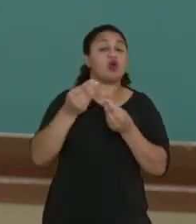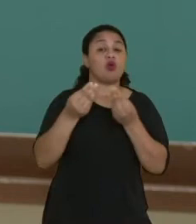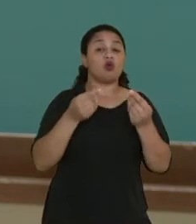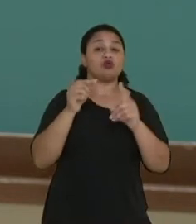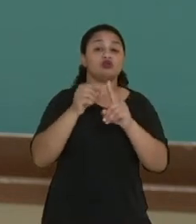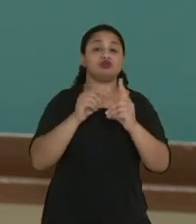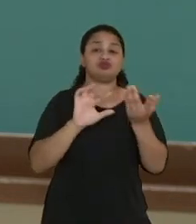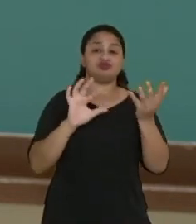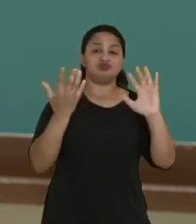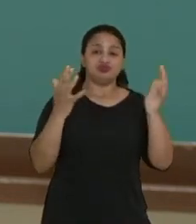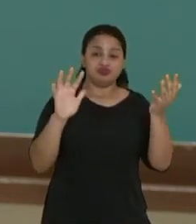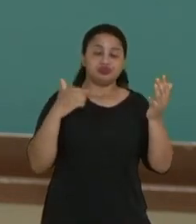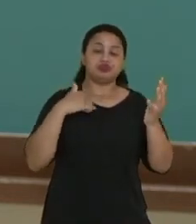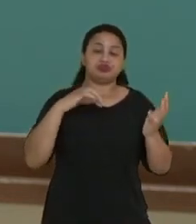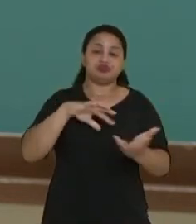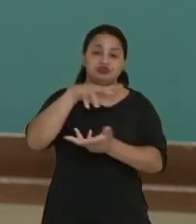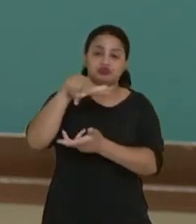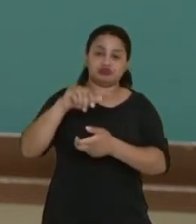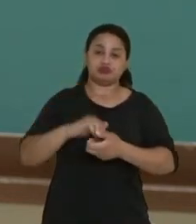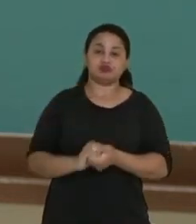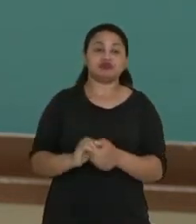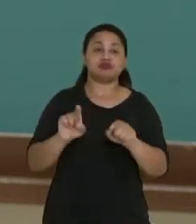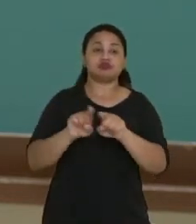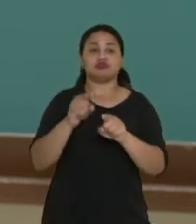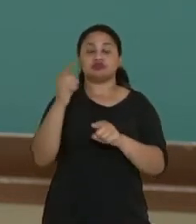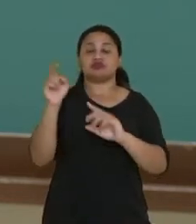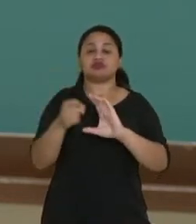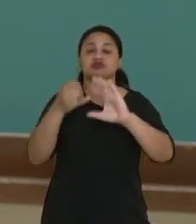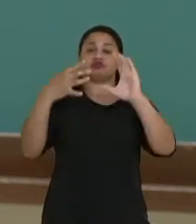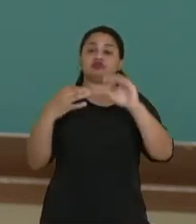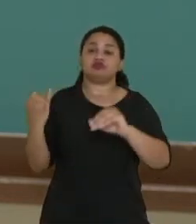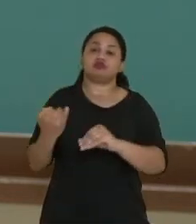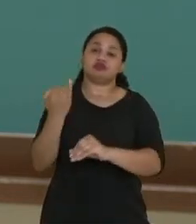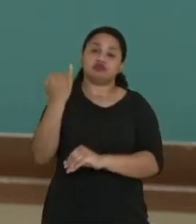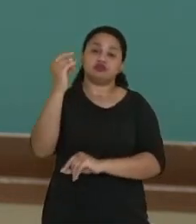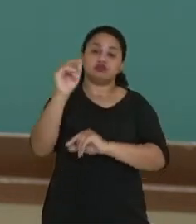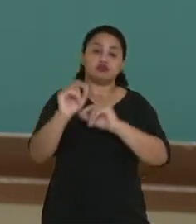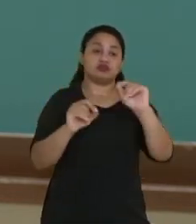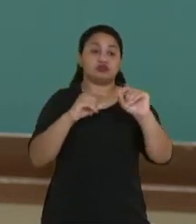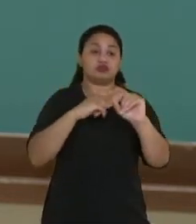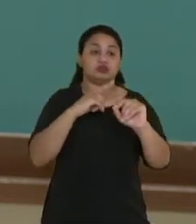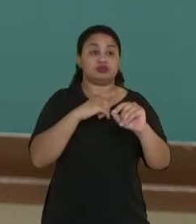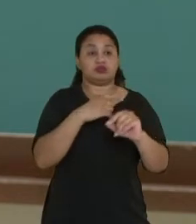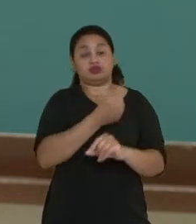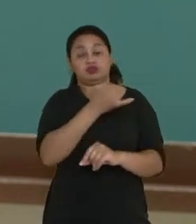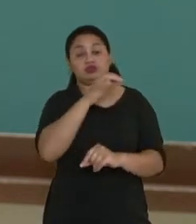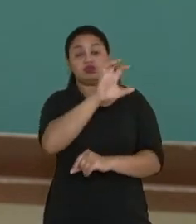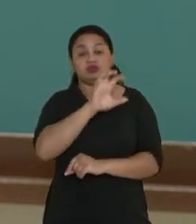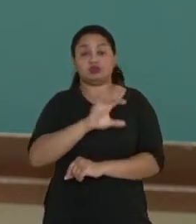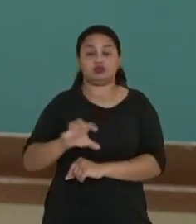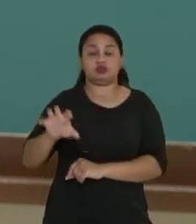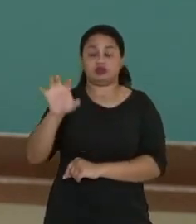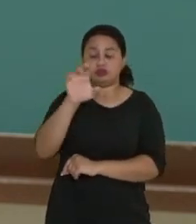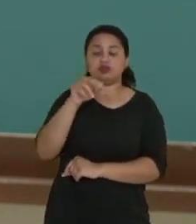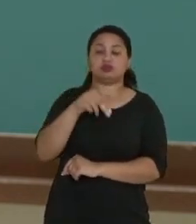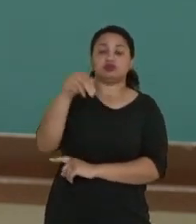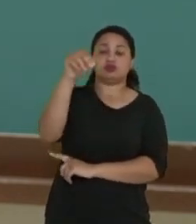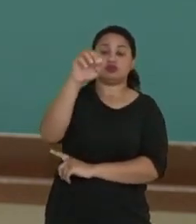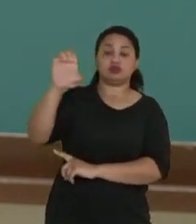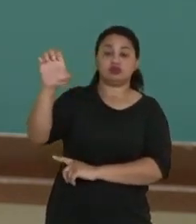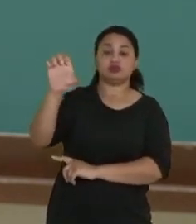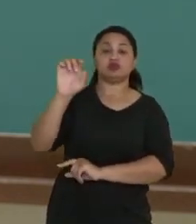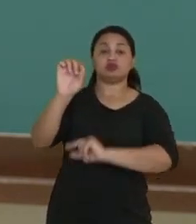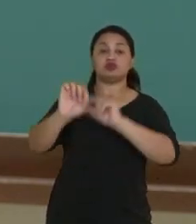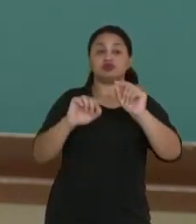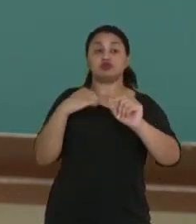ali. Outra característica importante da gente saber ali, né? Que em algumas áreas do Nordeste,